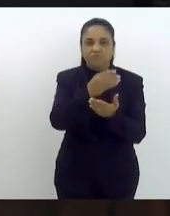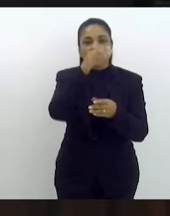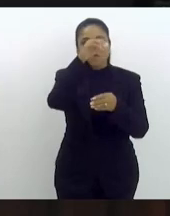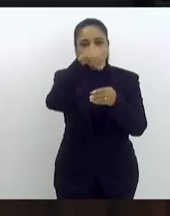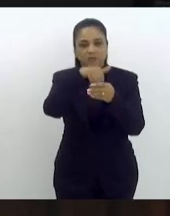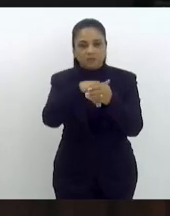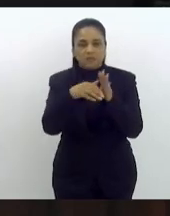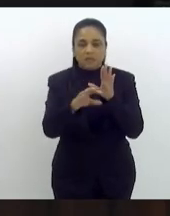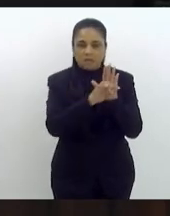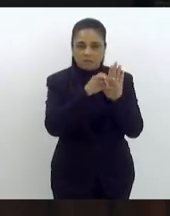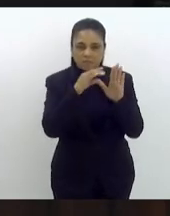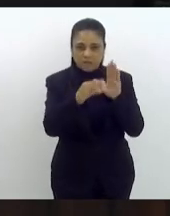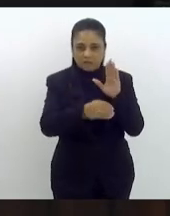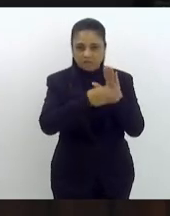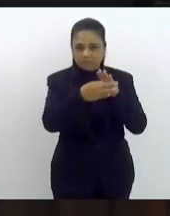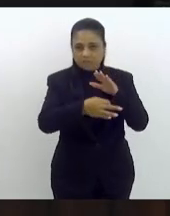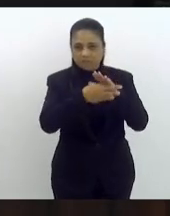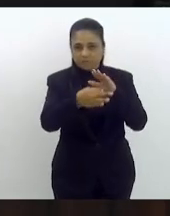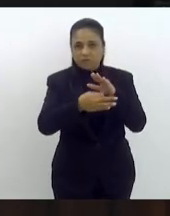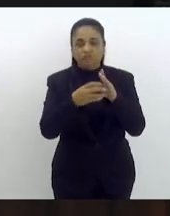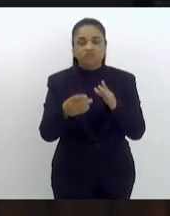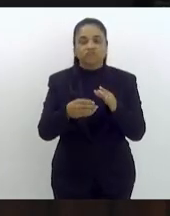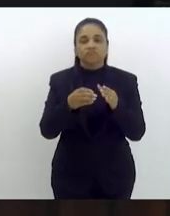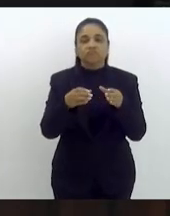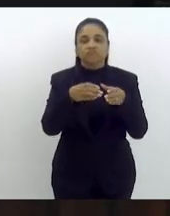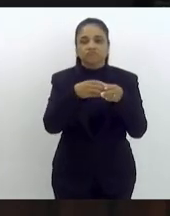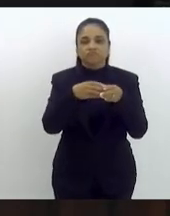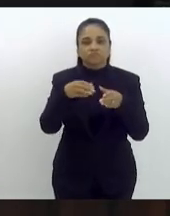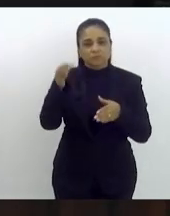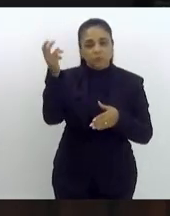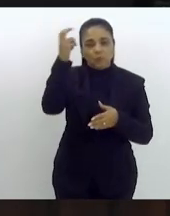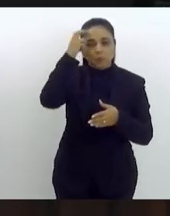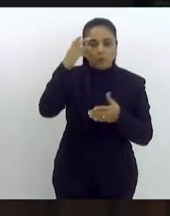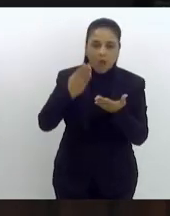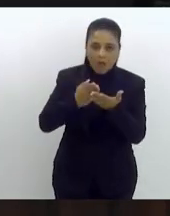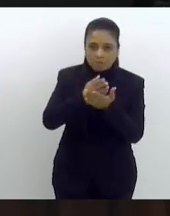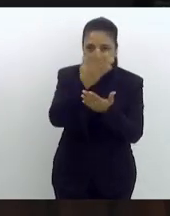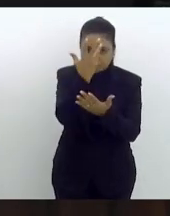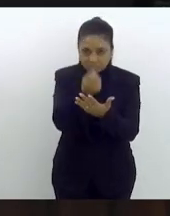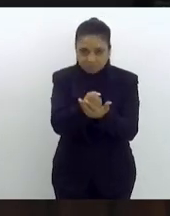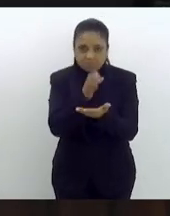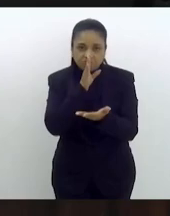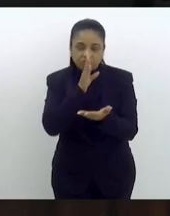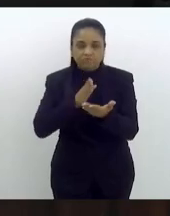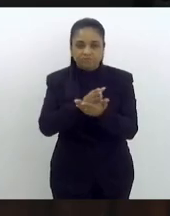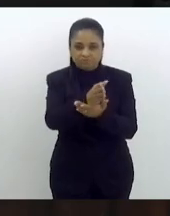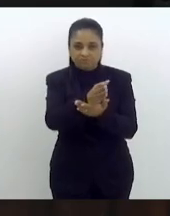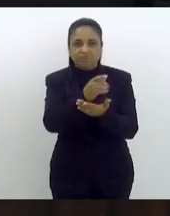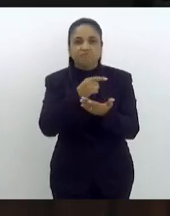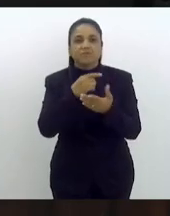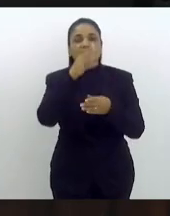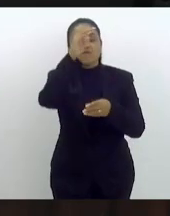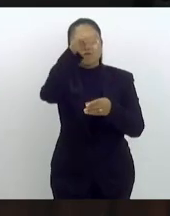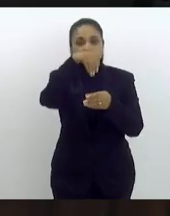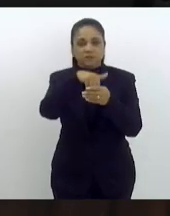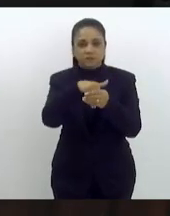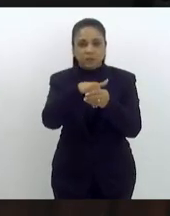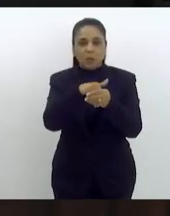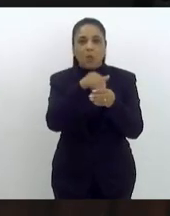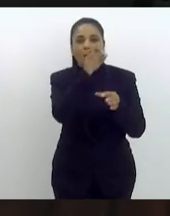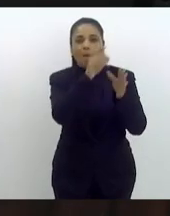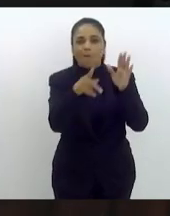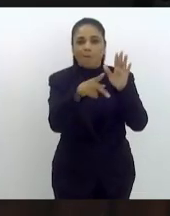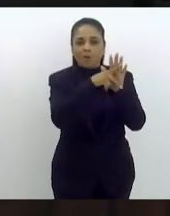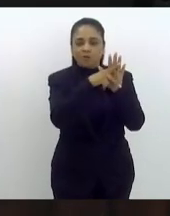votação as emendas da comissão de Cultura os senhores que a própria irmã dele como estão aprovado em votação o